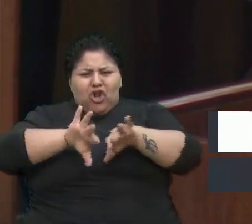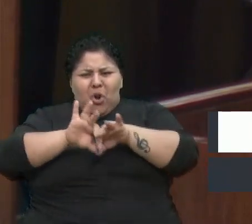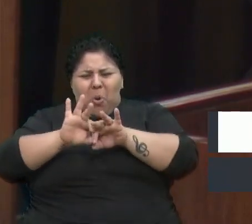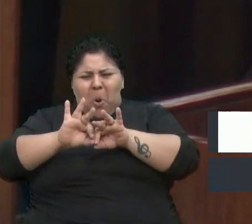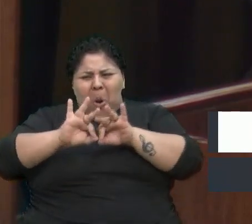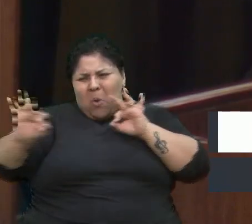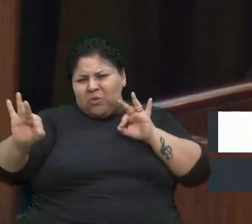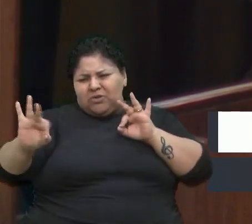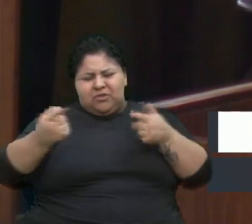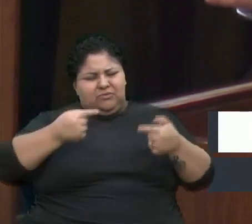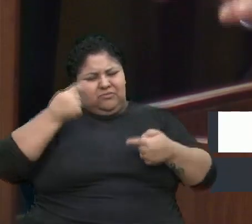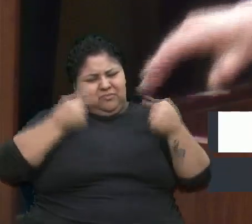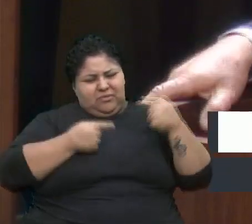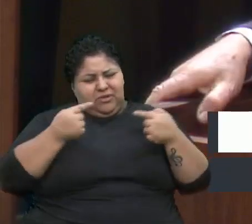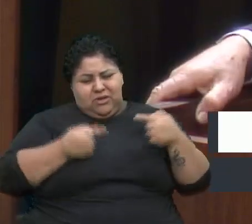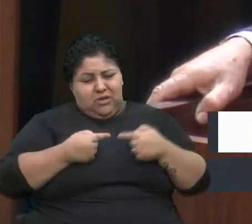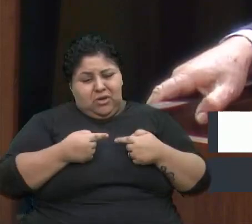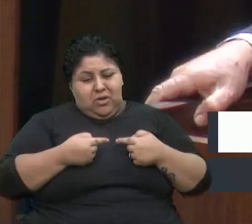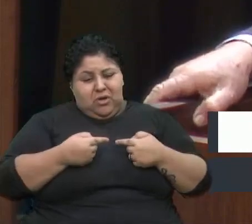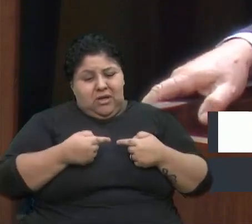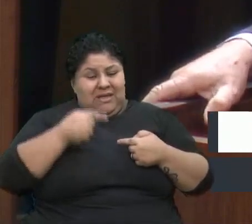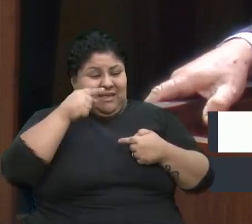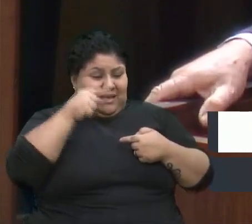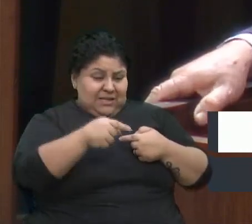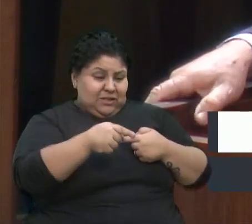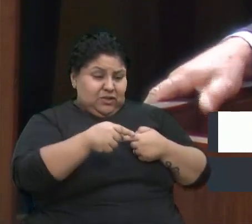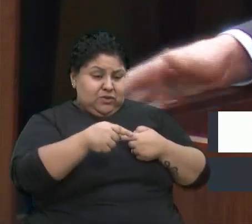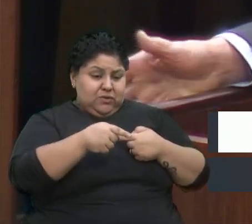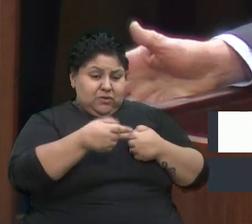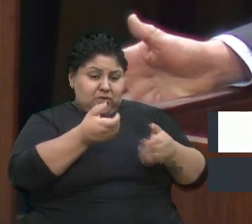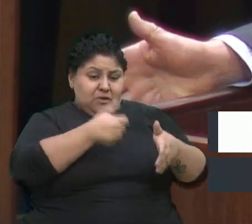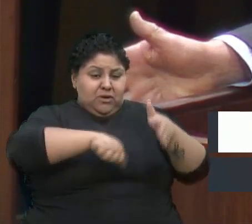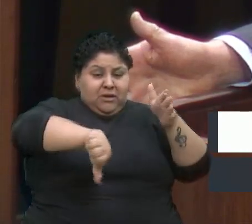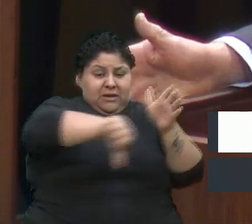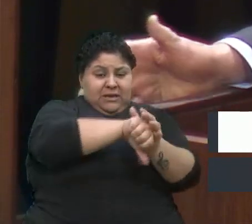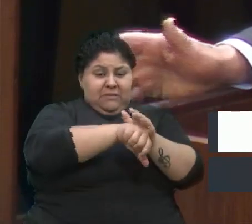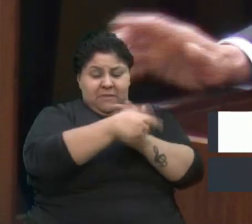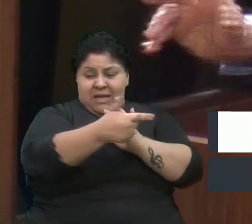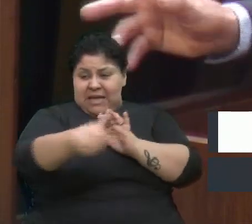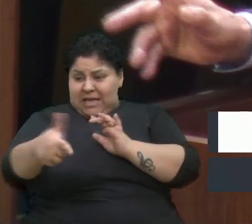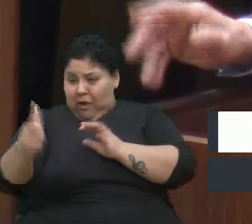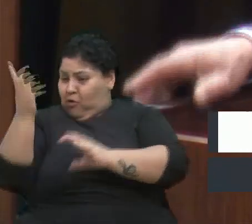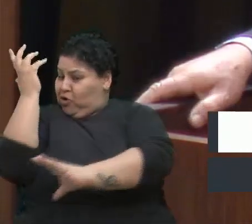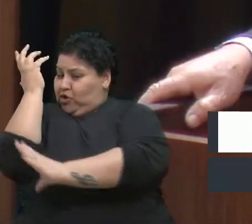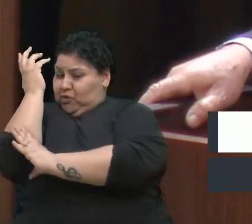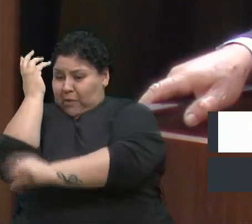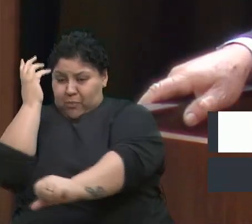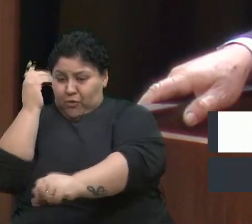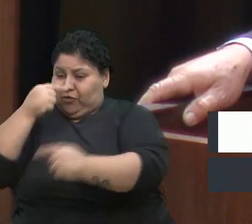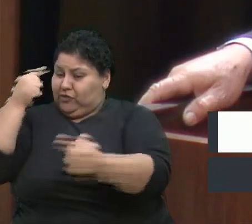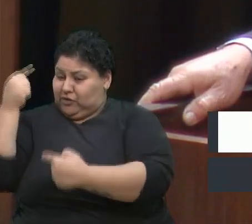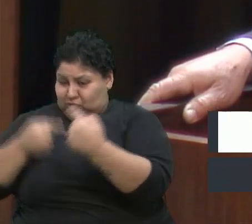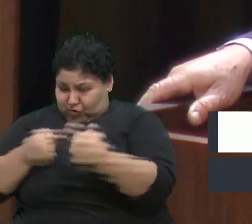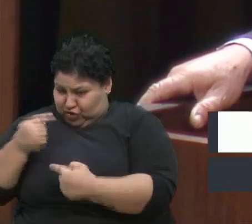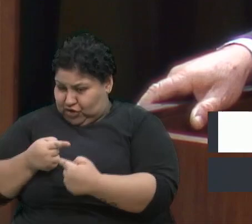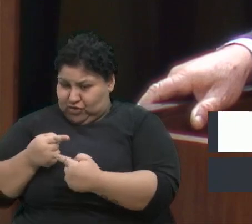Uma coisa passa a ser crime e a outra estão discutindo que não. E o agricultor entra nessa